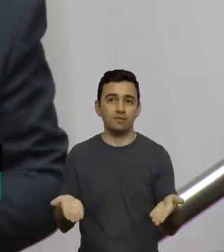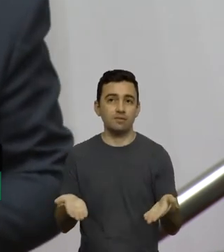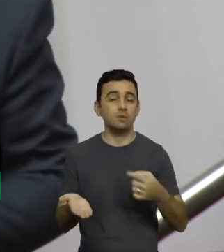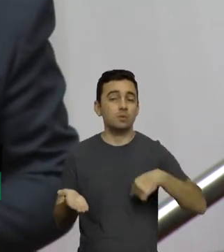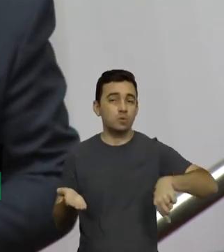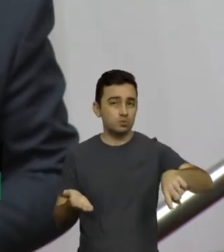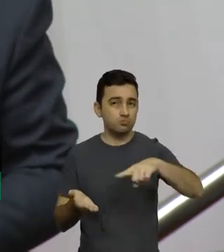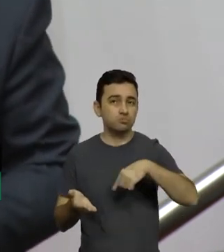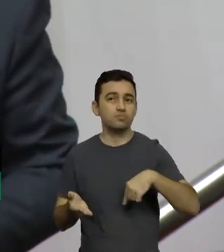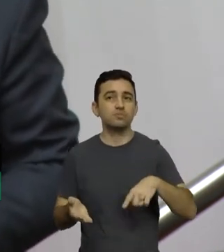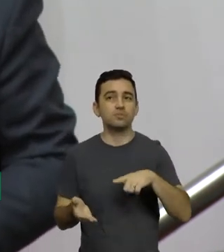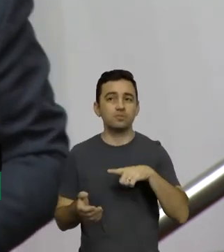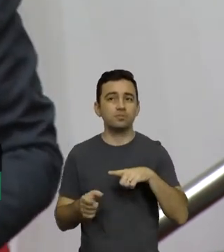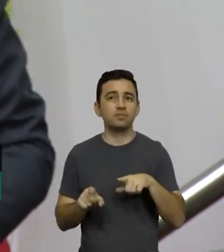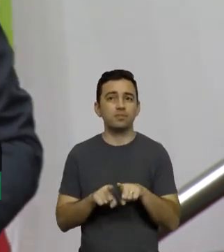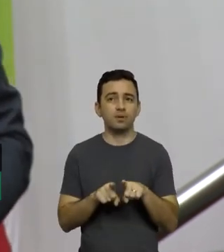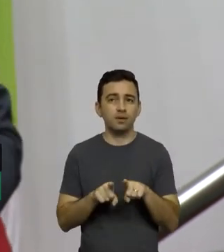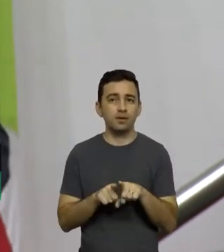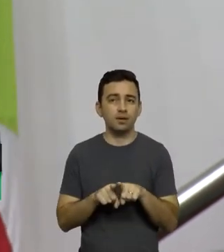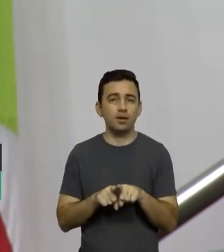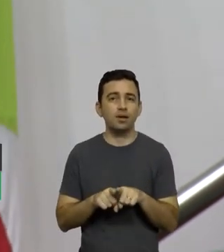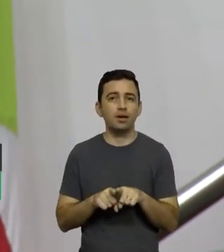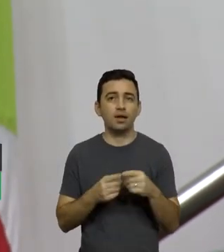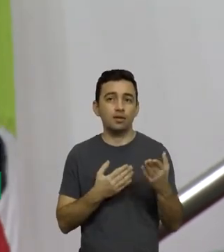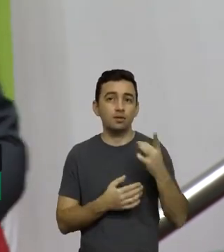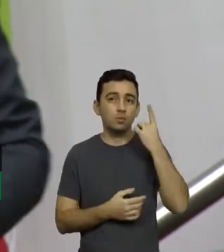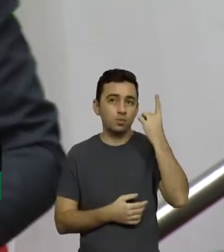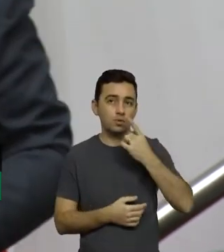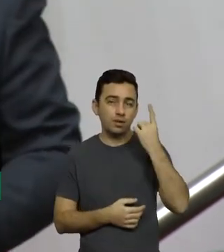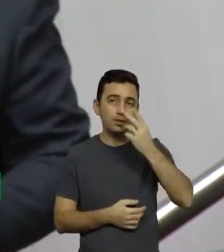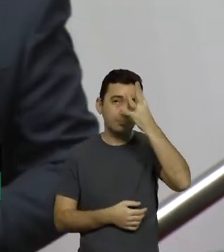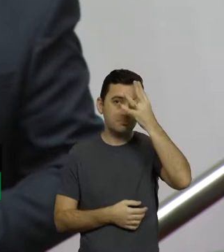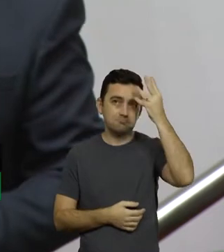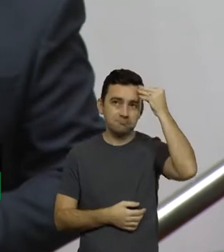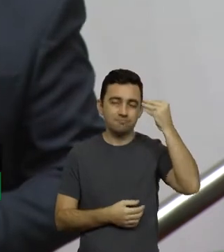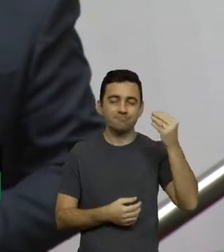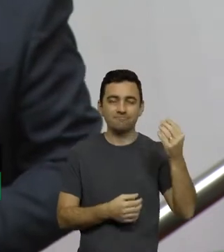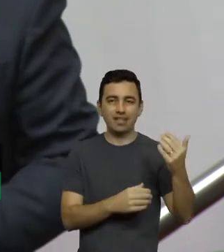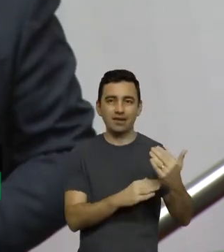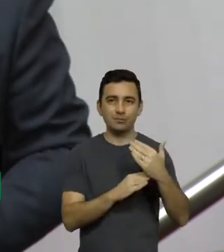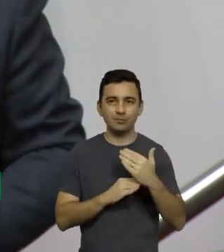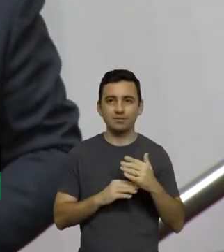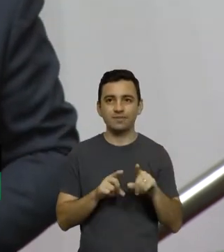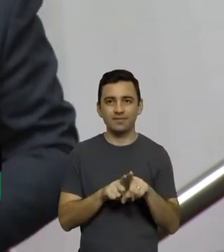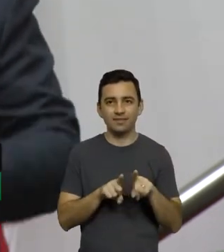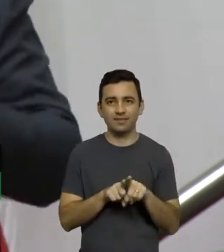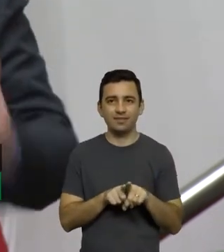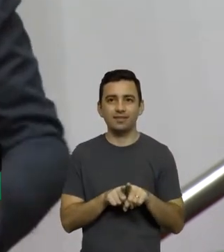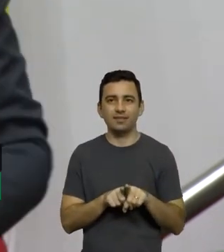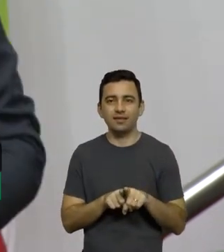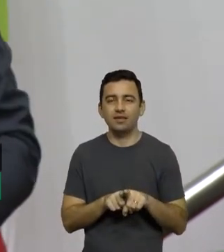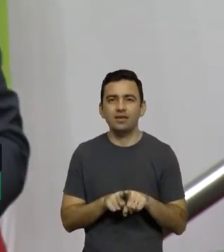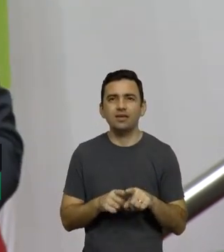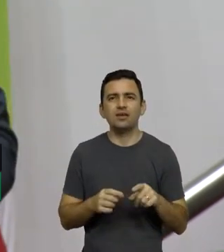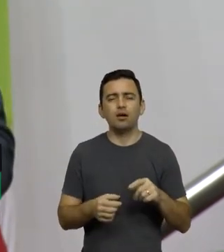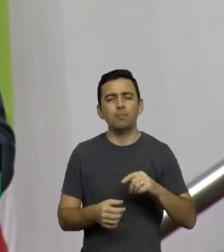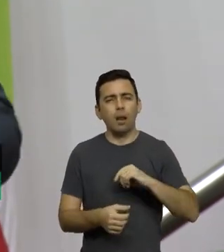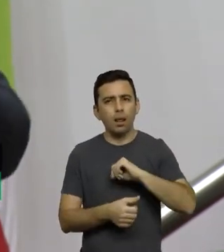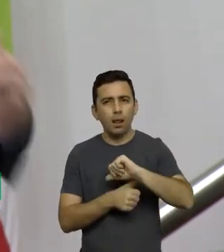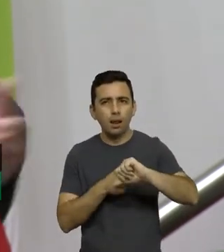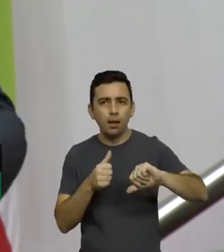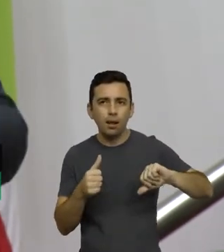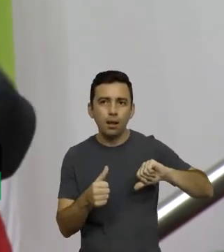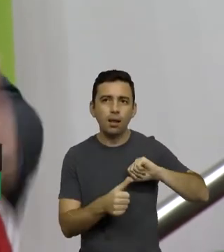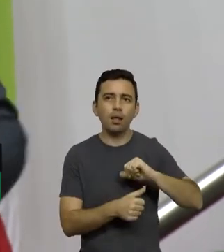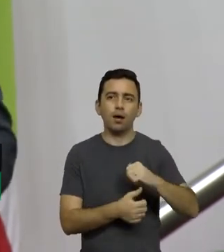tendo através da deputada Luciane Carminati. É importante essa oportunidade do rodízio, de